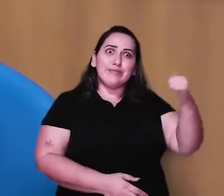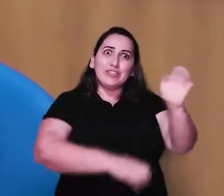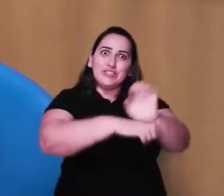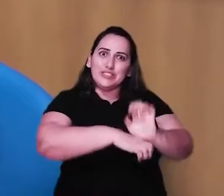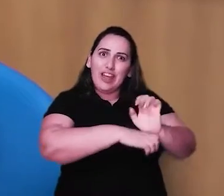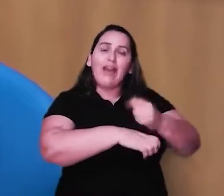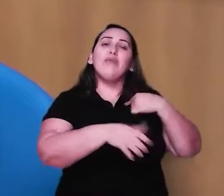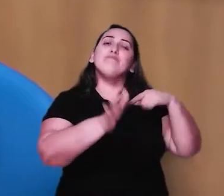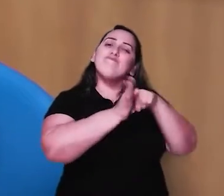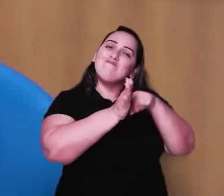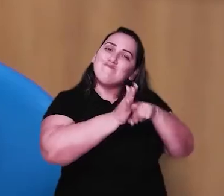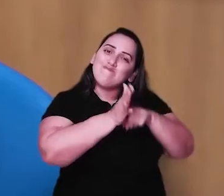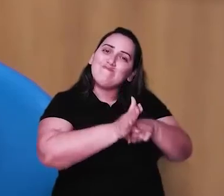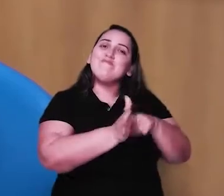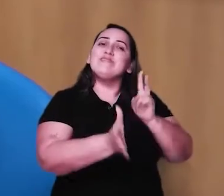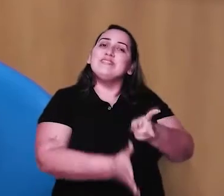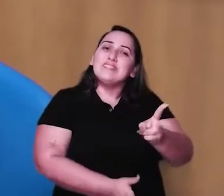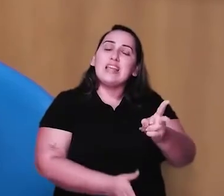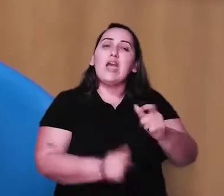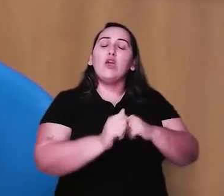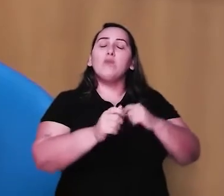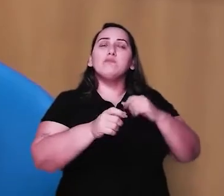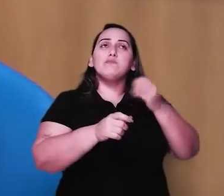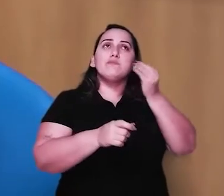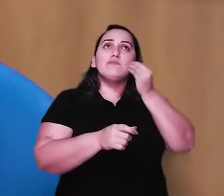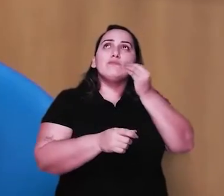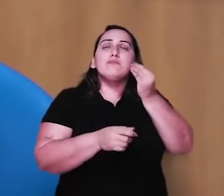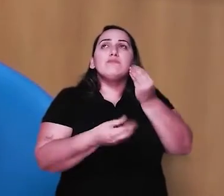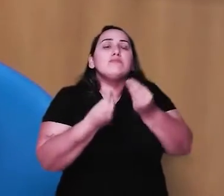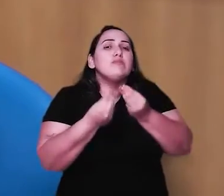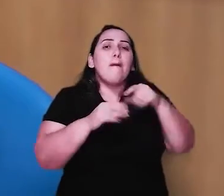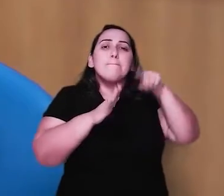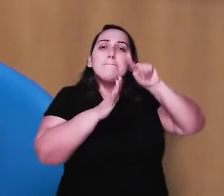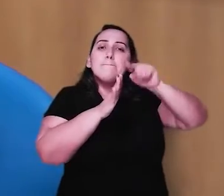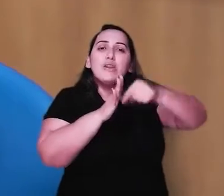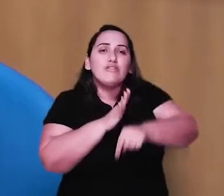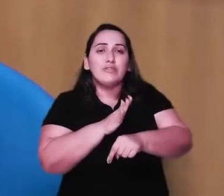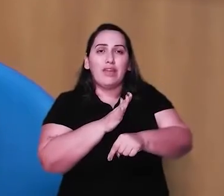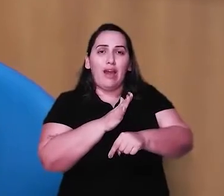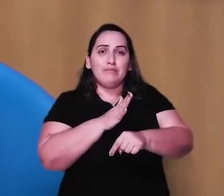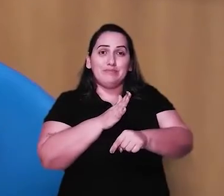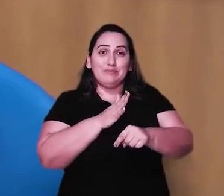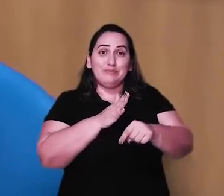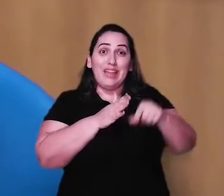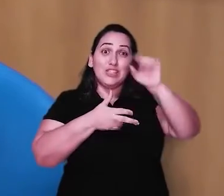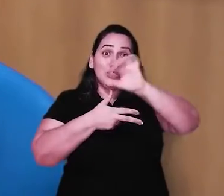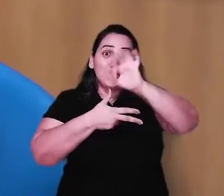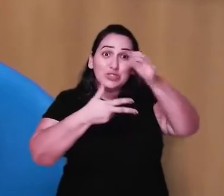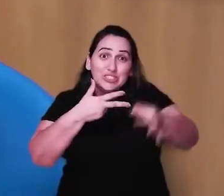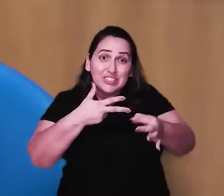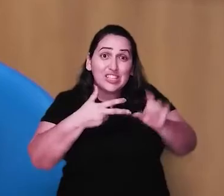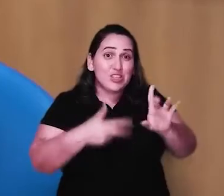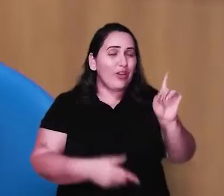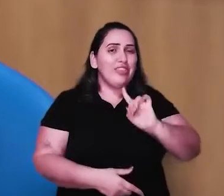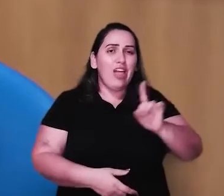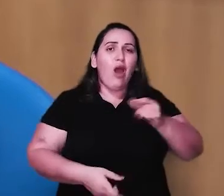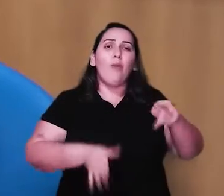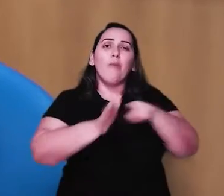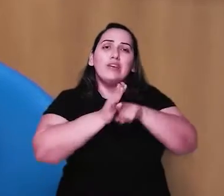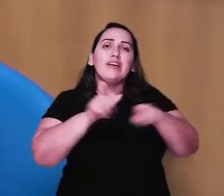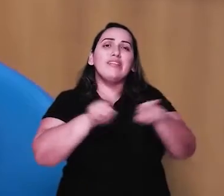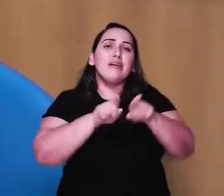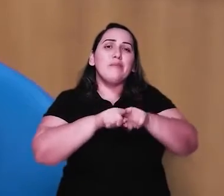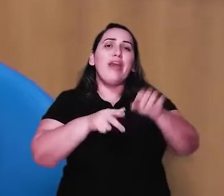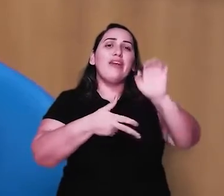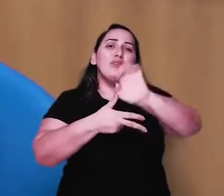Estado e decidi alargar a pesquisa, levando também para o Executivo e o Legislativo do Estado, e